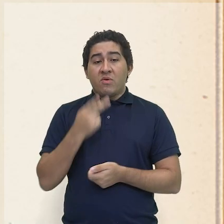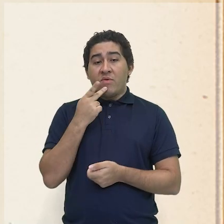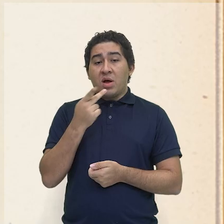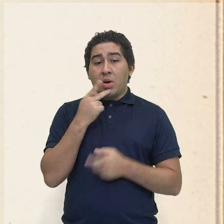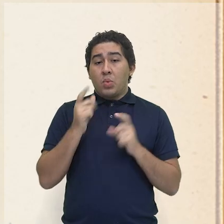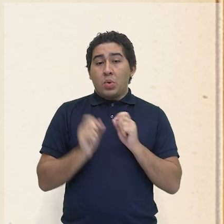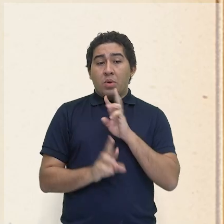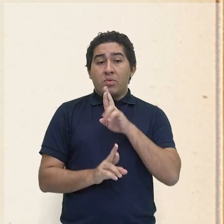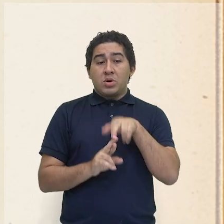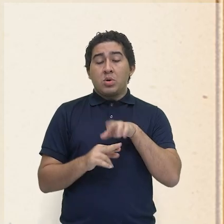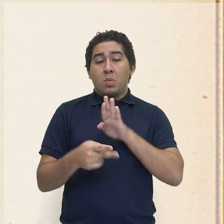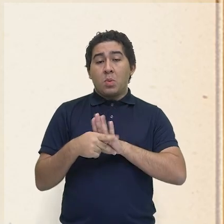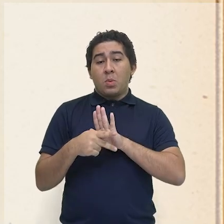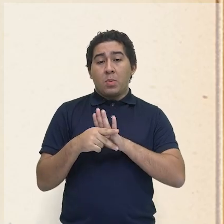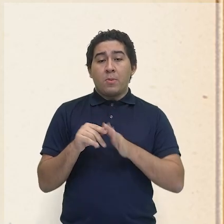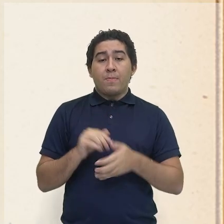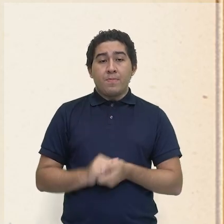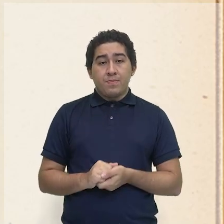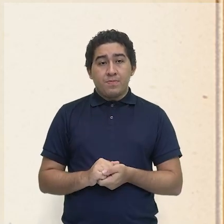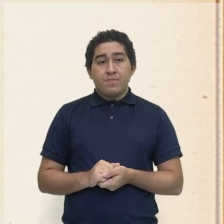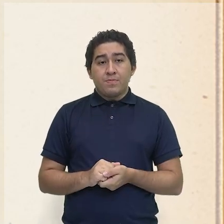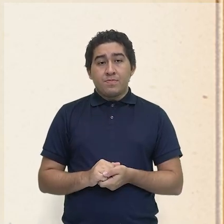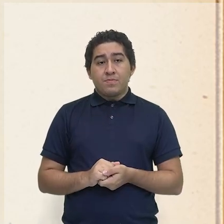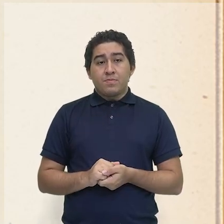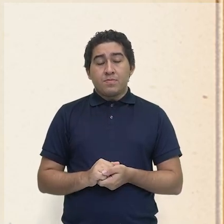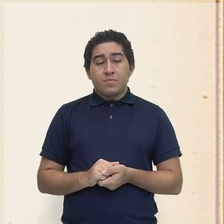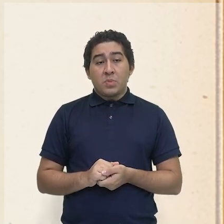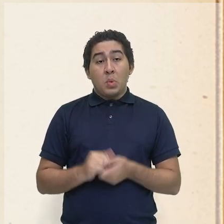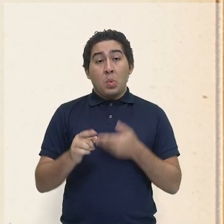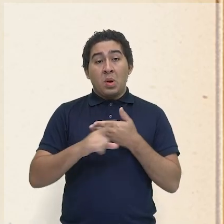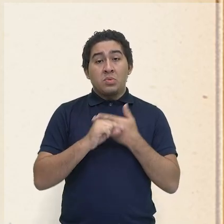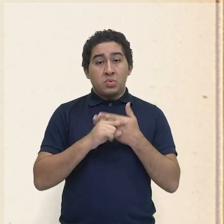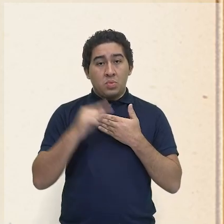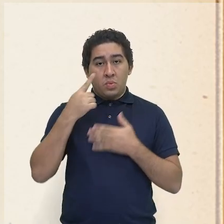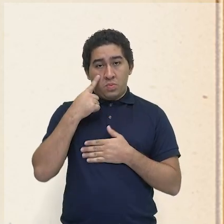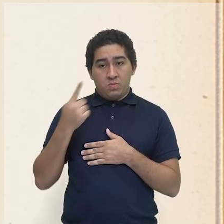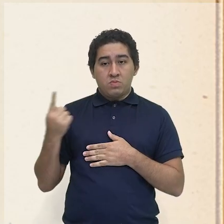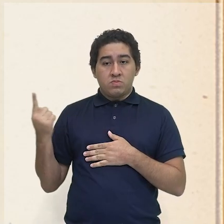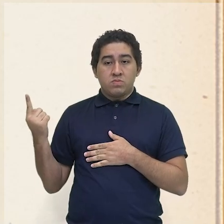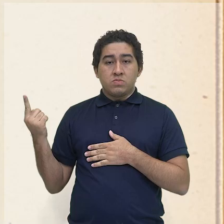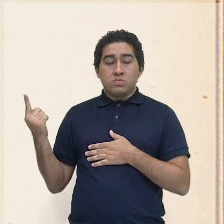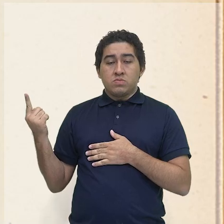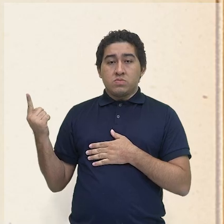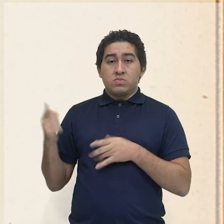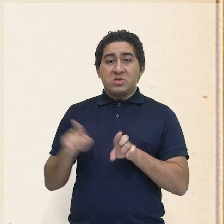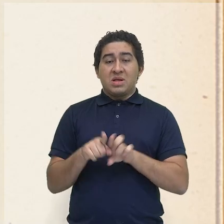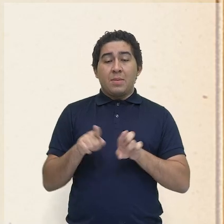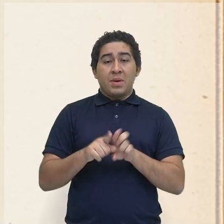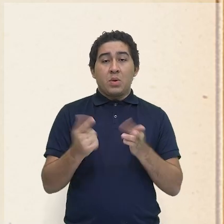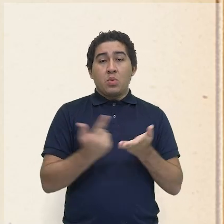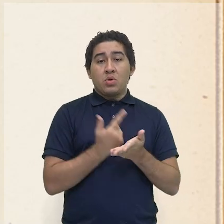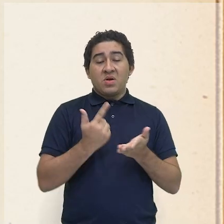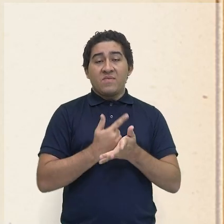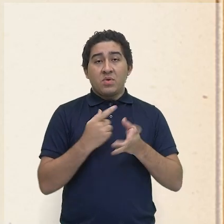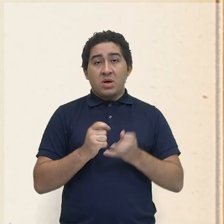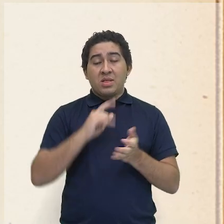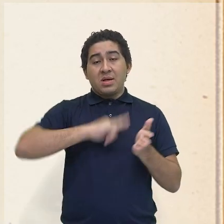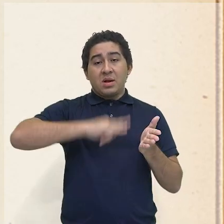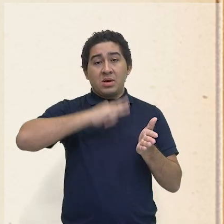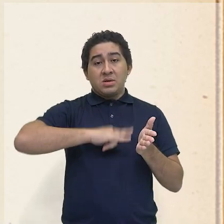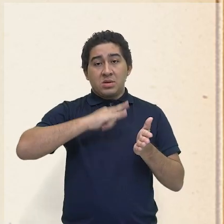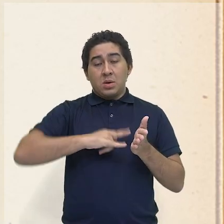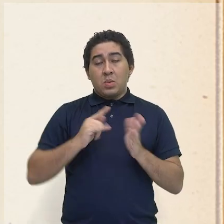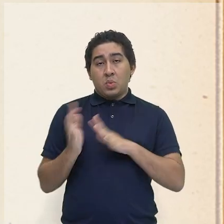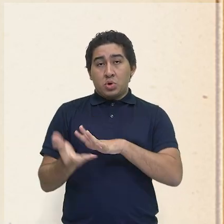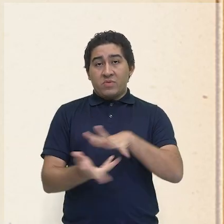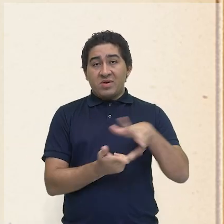sobre o Shakespeare, to be or not to be, e a Universal Declaration of Human